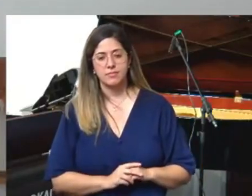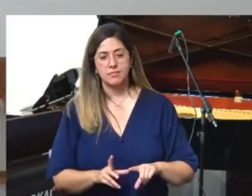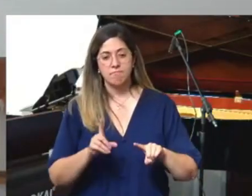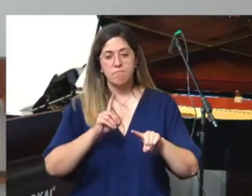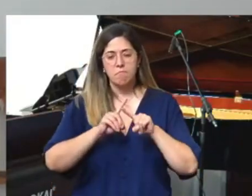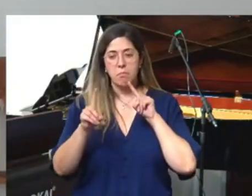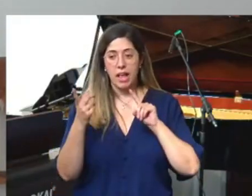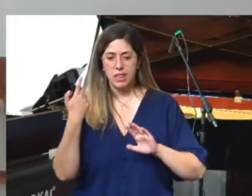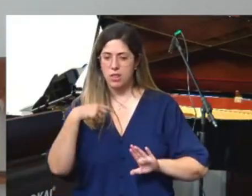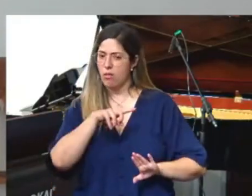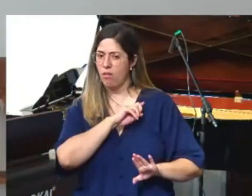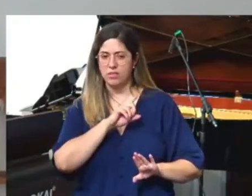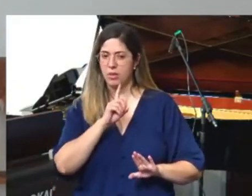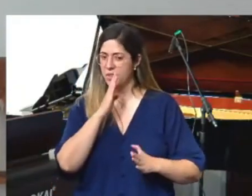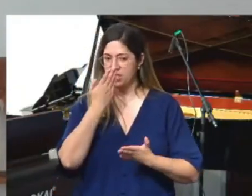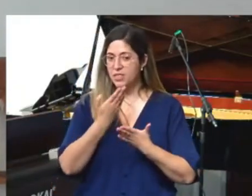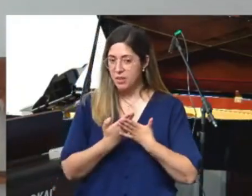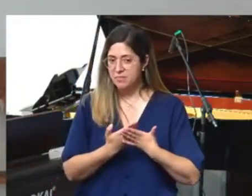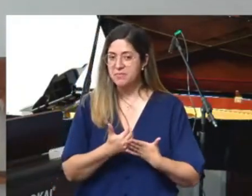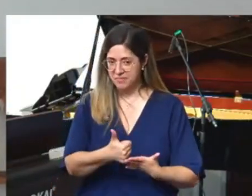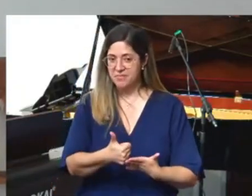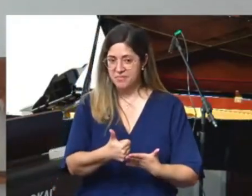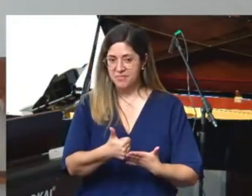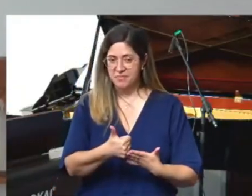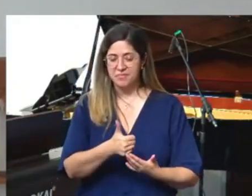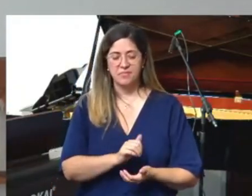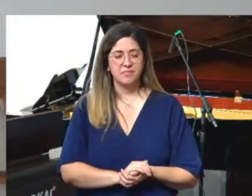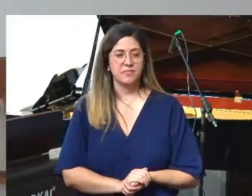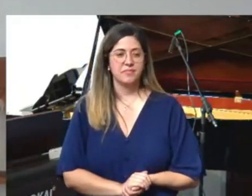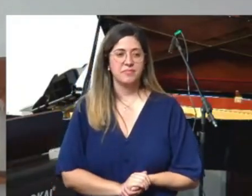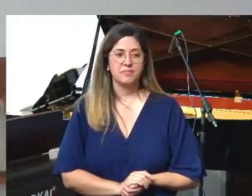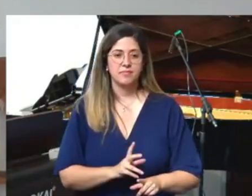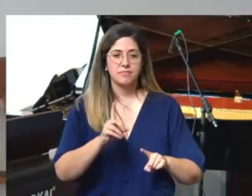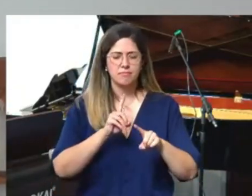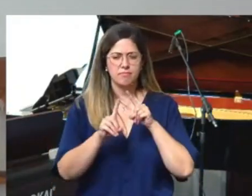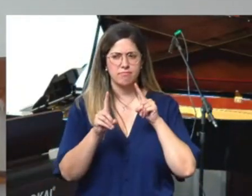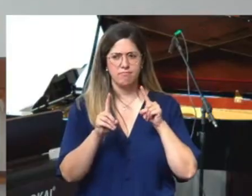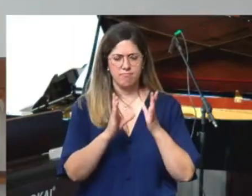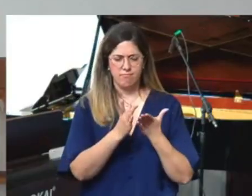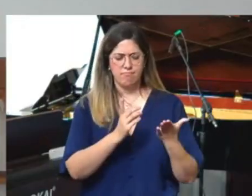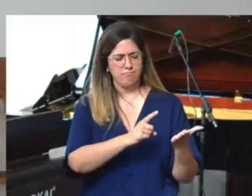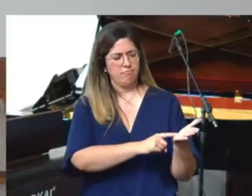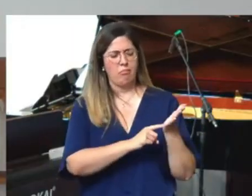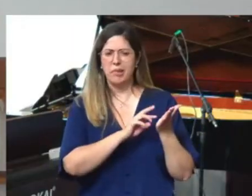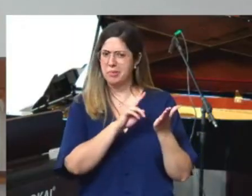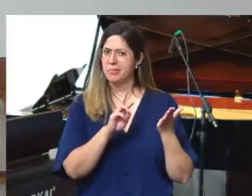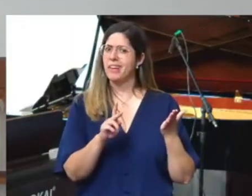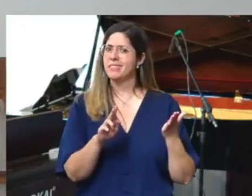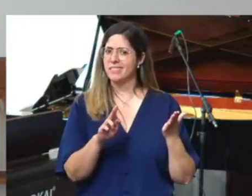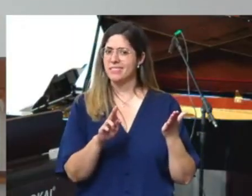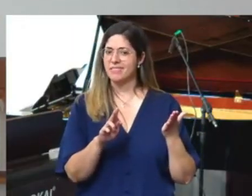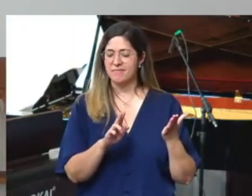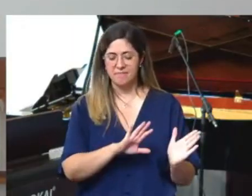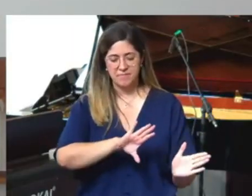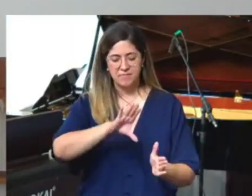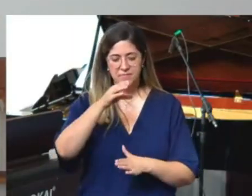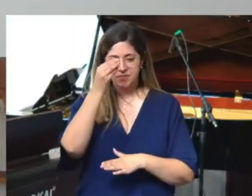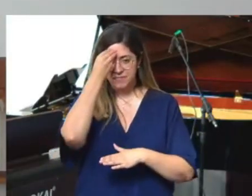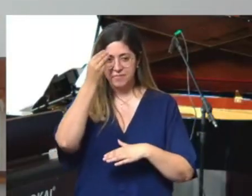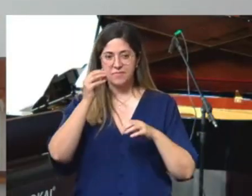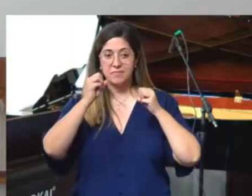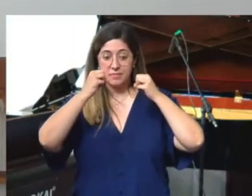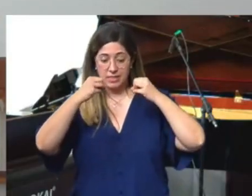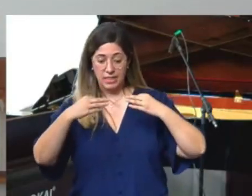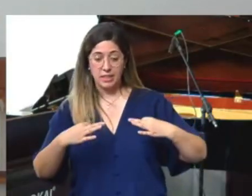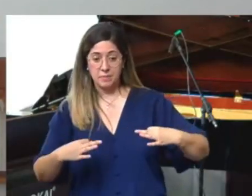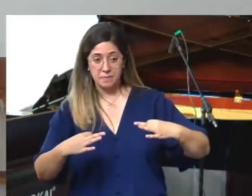doutrina antibíblica universalista. Mas o texto não está nos dizendo isso. E eis aqui uma dica